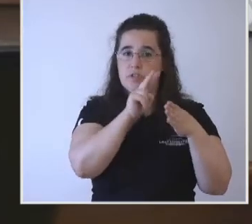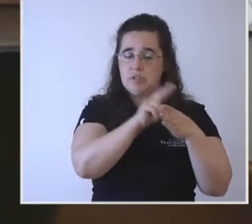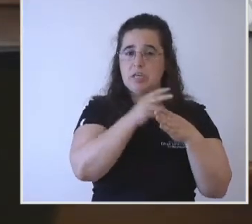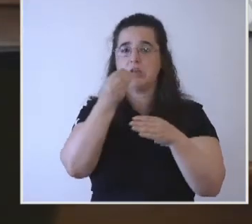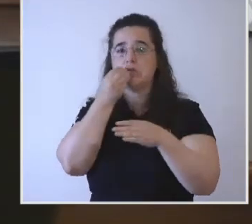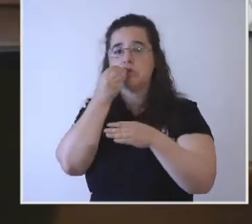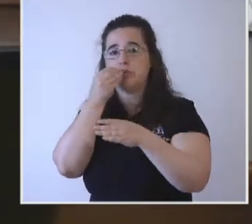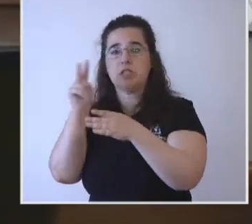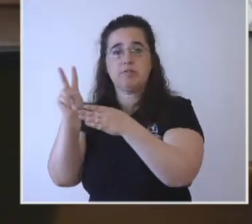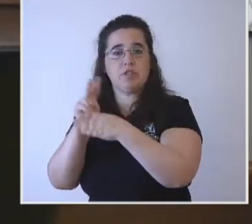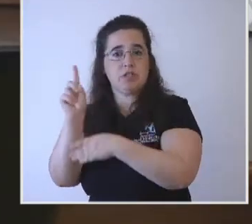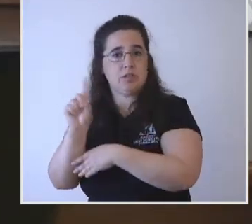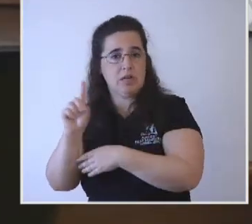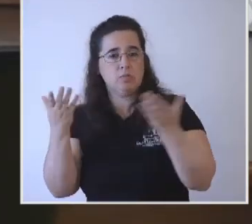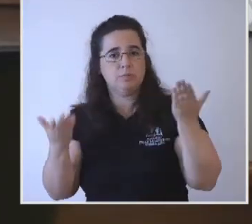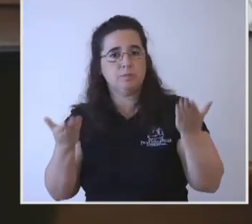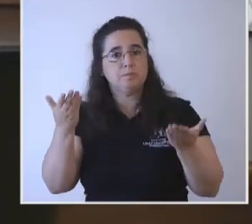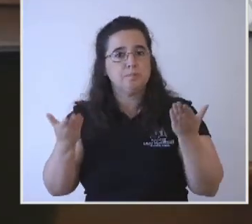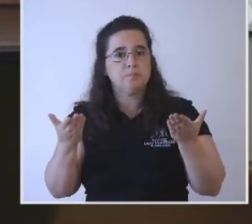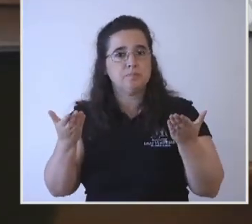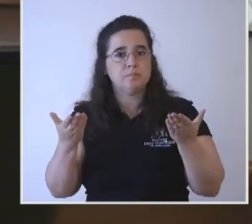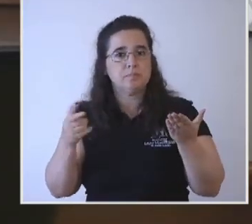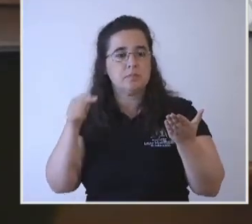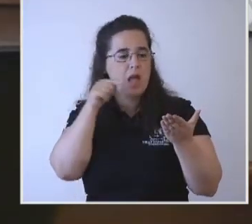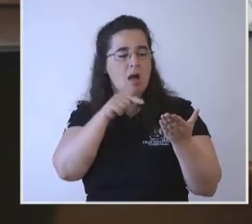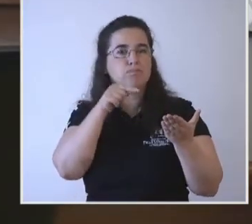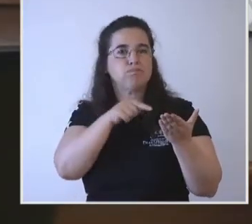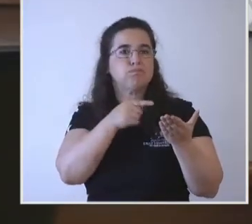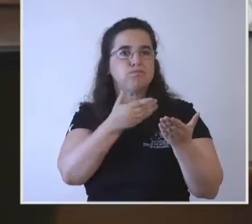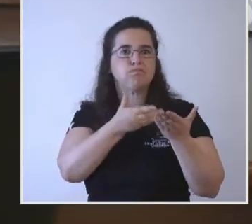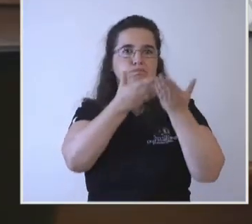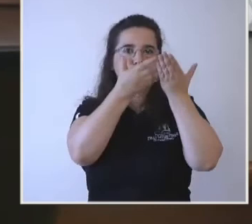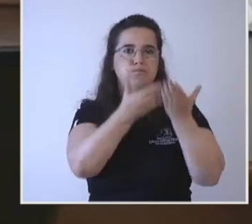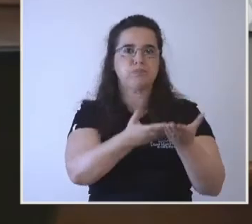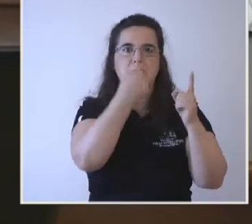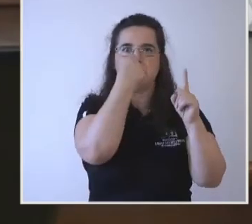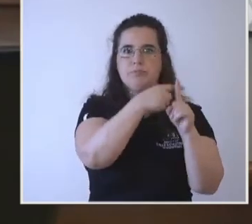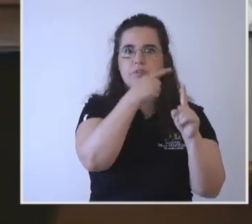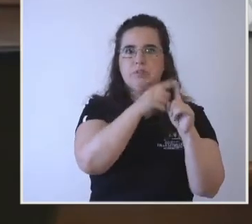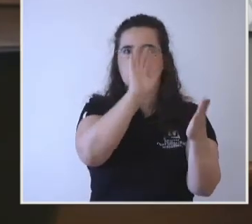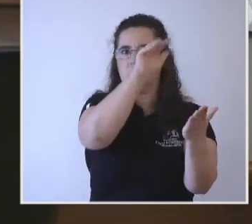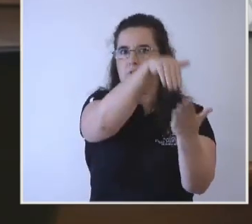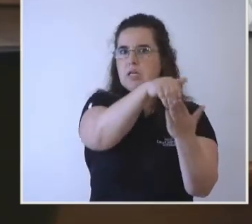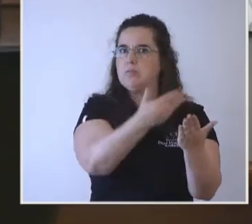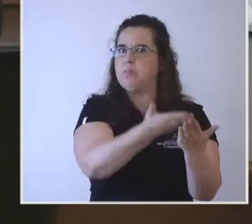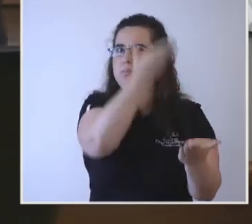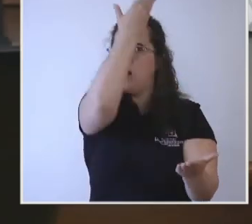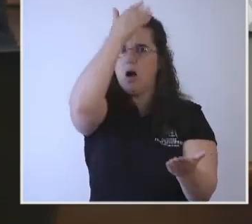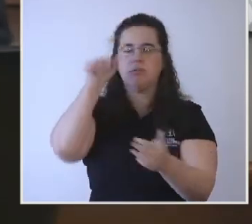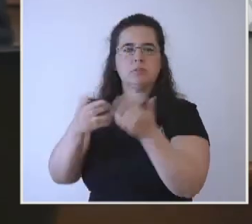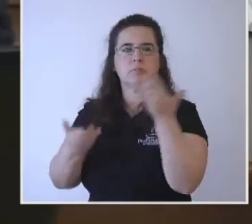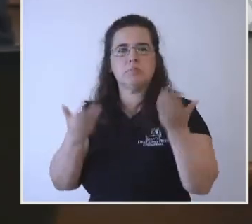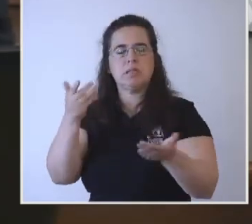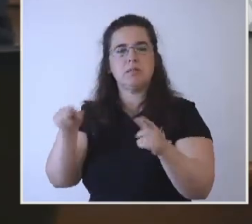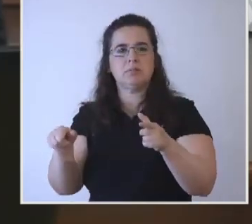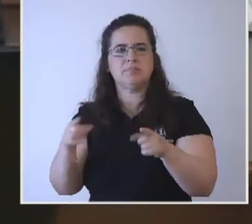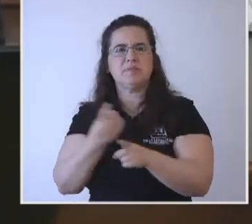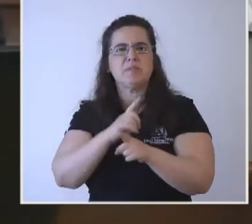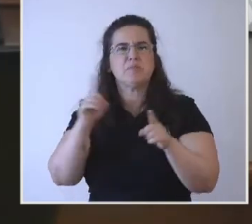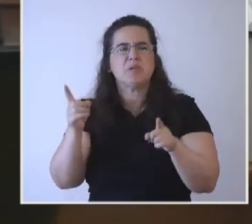vegetariana, sendo esmagador em muitas coisas os resultados, é porque é que nós continuamos